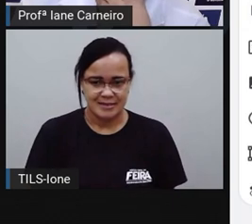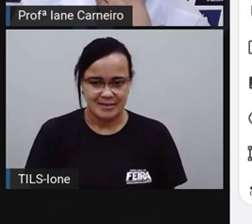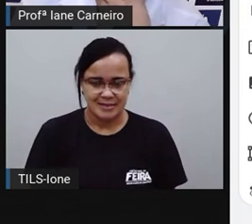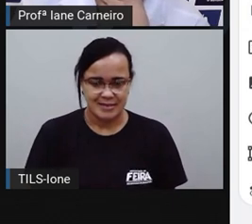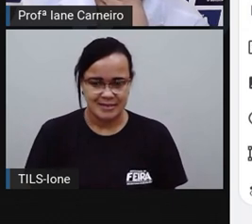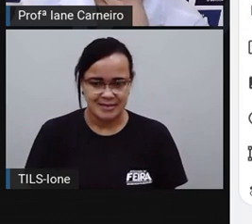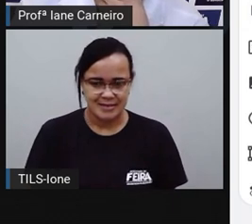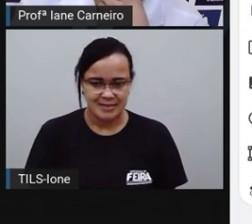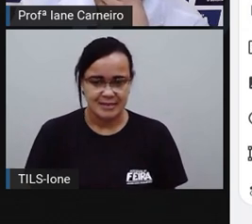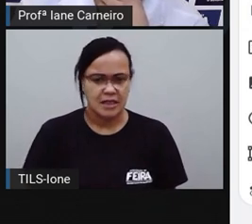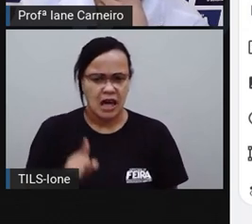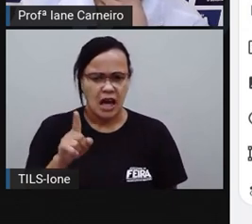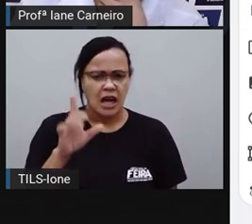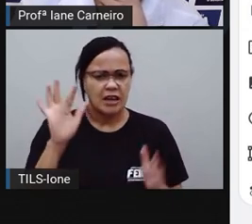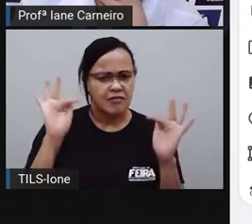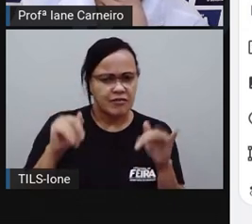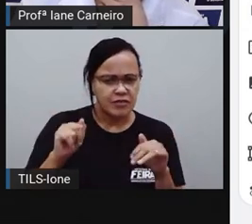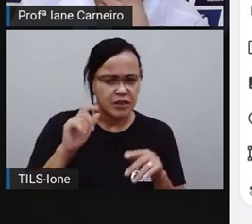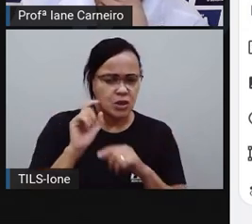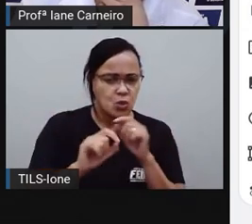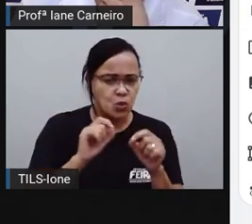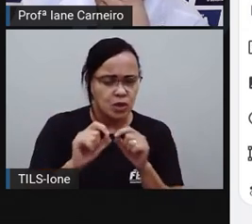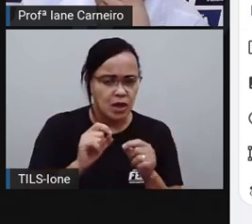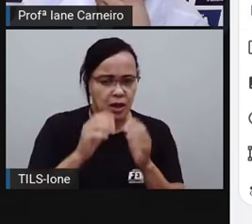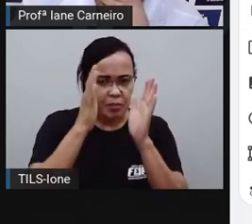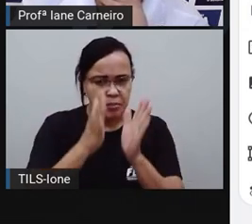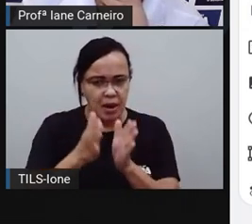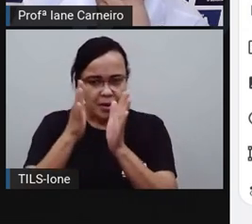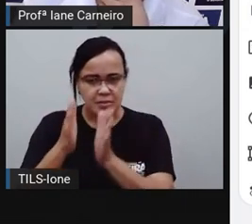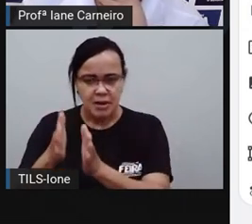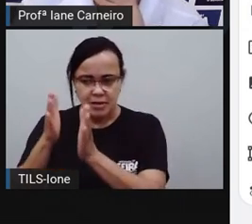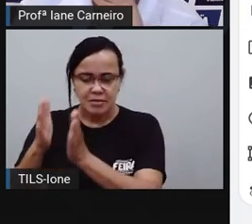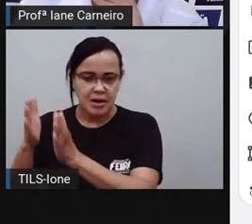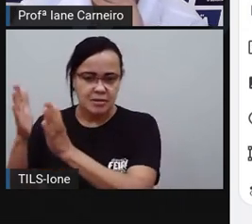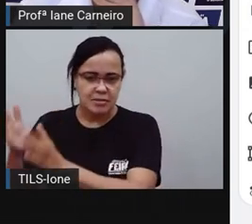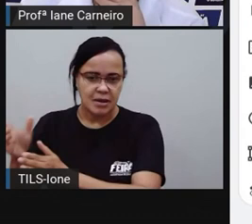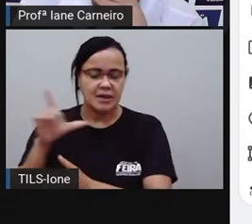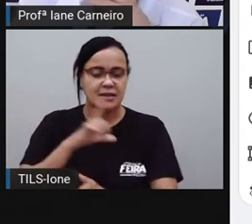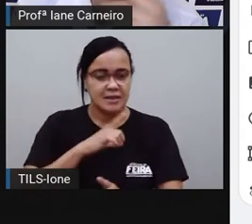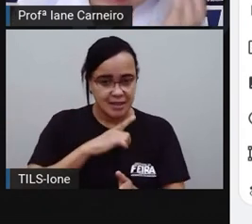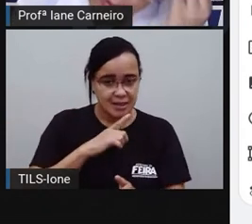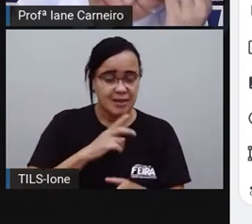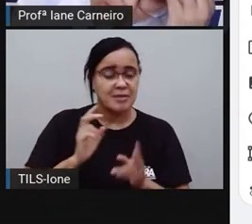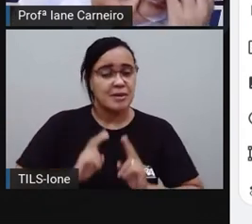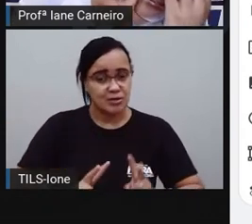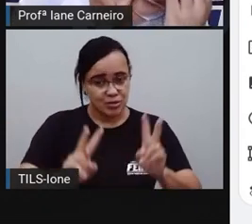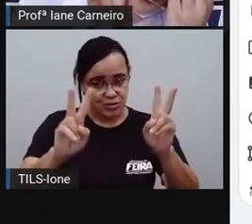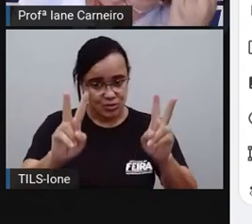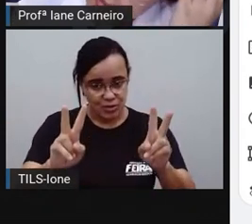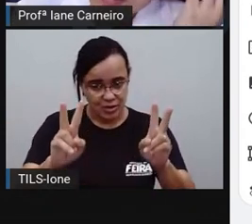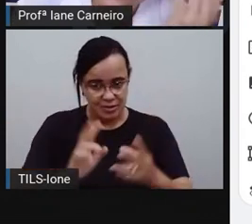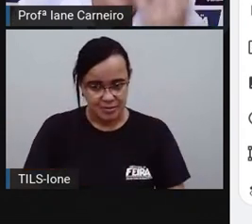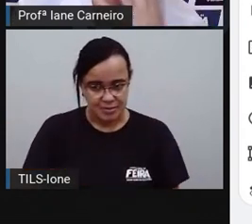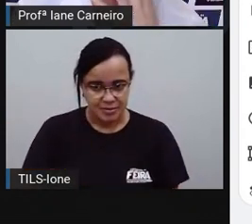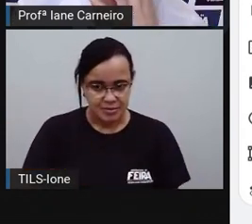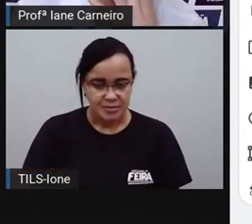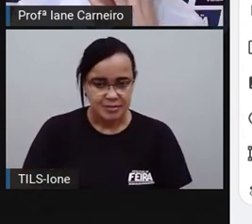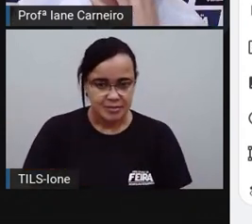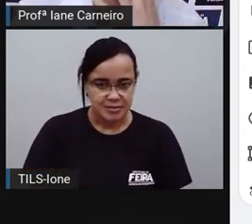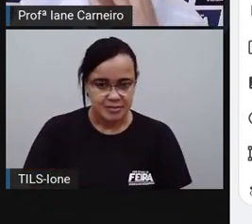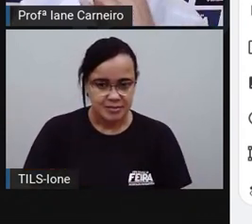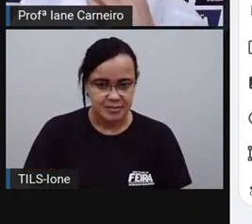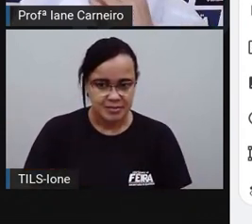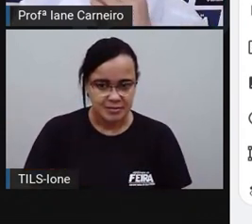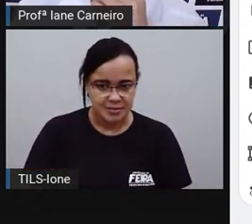para finalizar, ó, tem uma sequência que é para a gente continuar, tá bom? Então, imagine aqui, né,